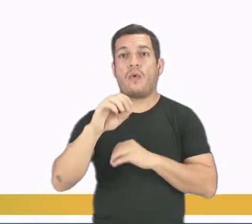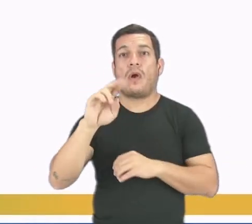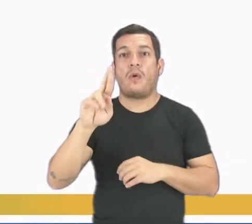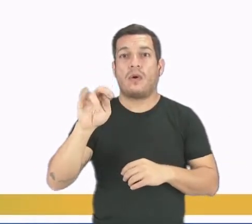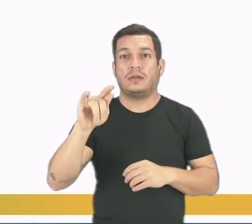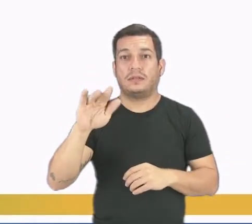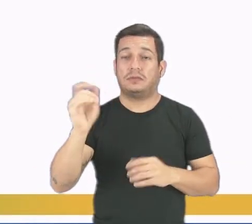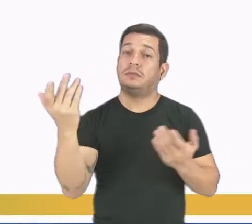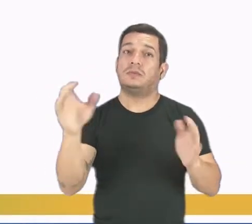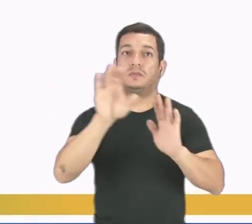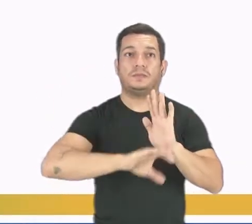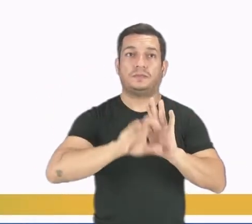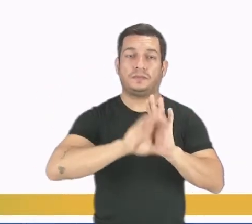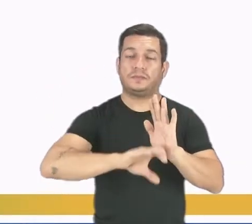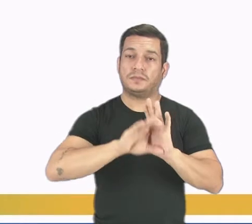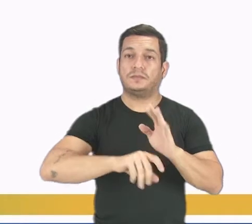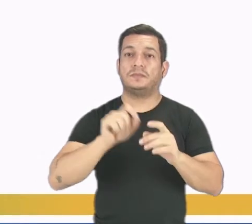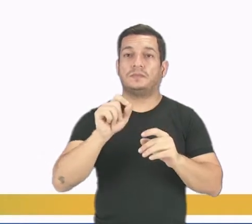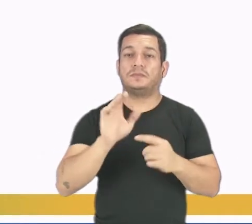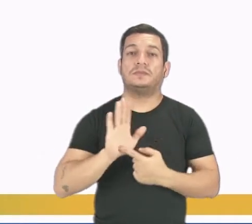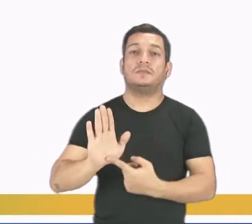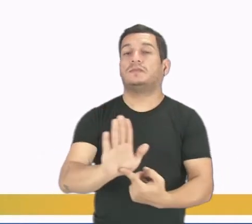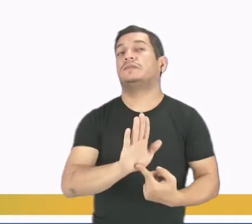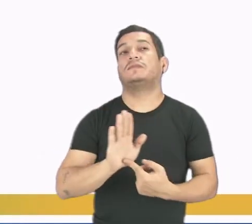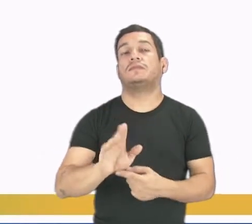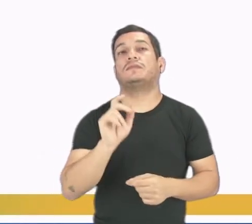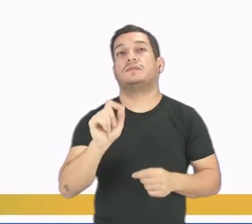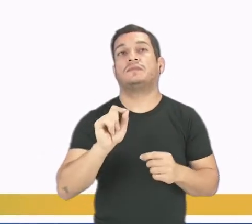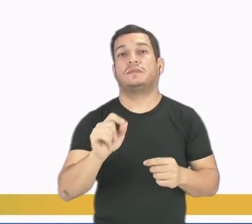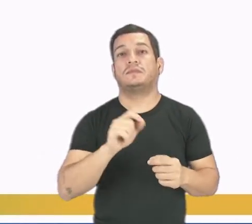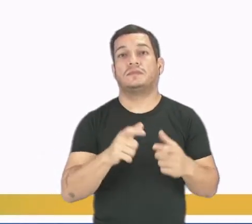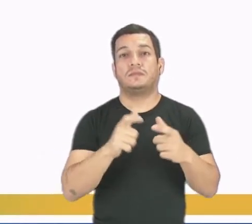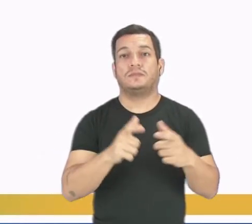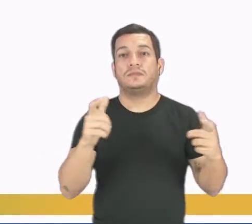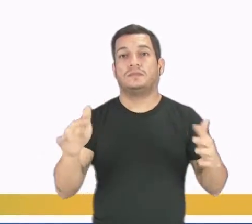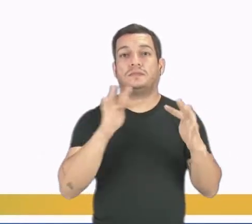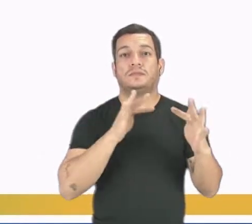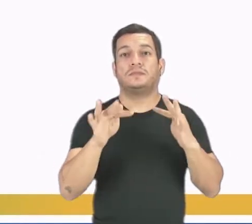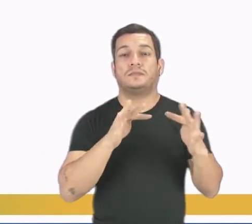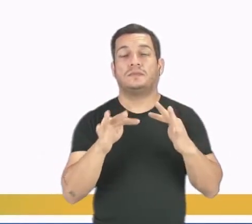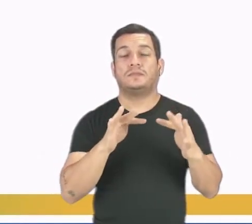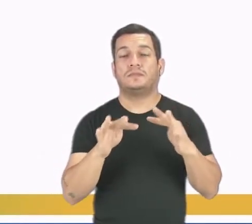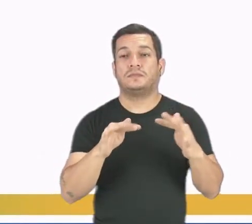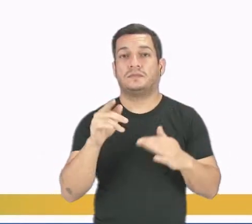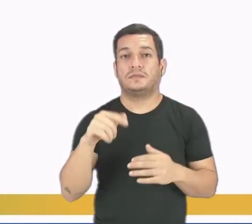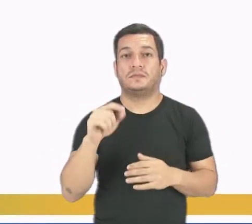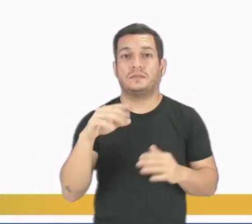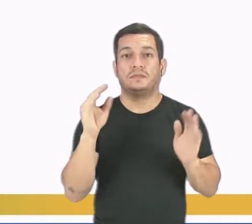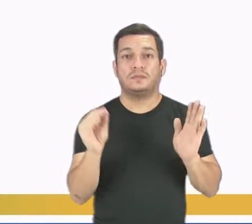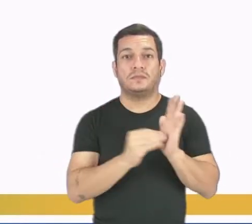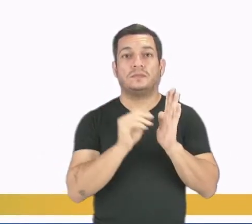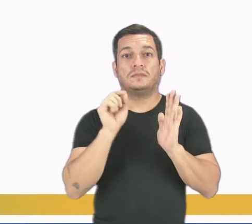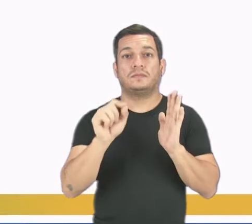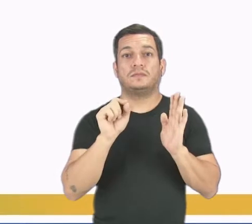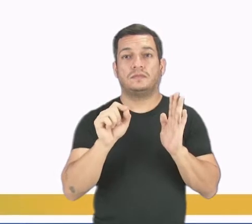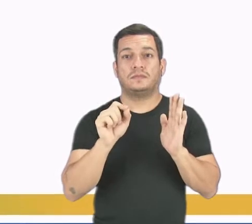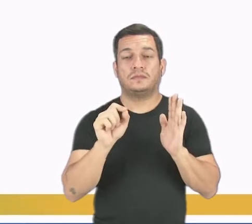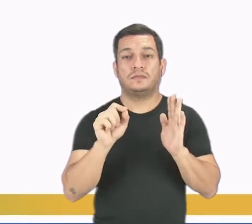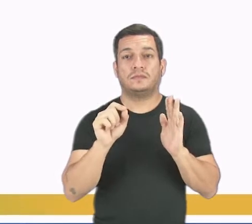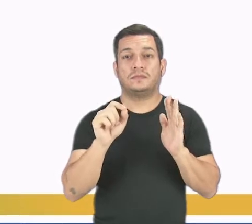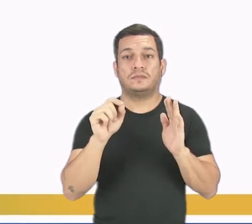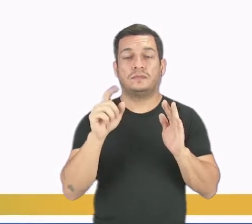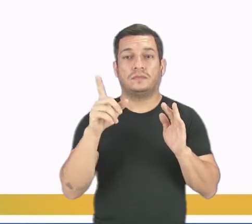Movimento ou torque? Primeiro, grandeza física que pode causar rotação em um corpo, alterar sua rotação ou